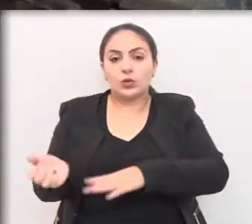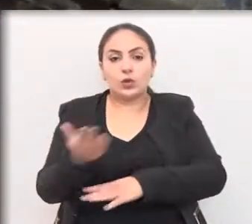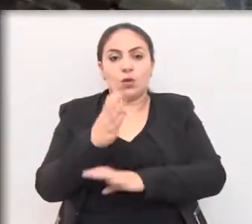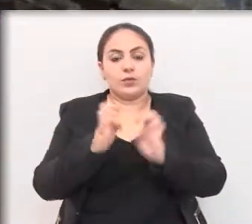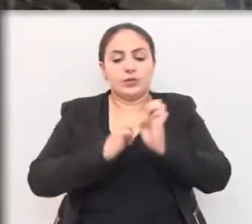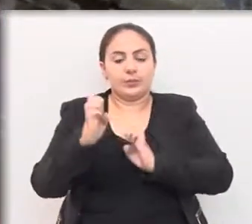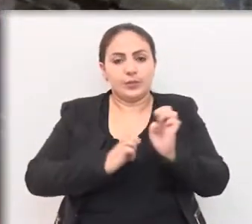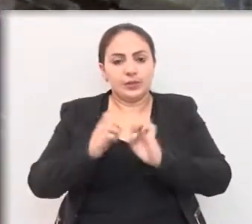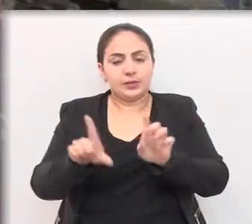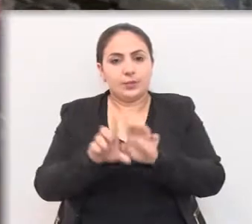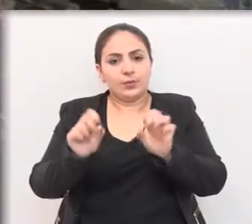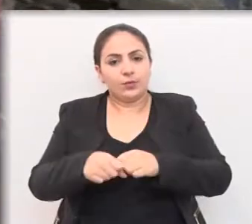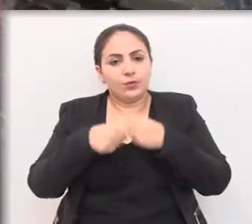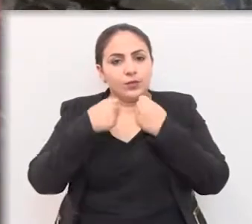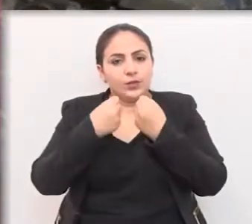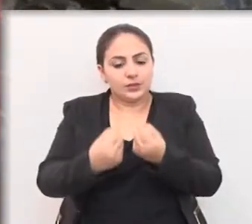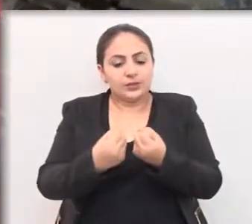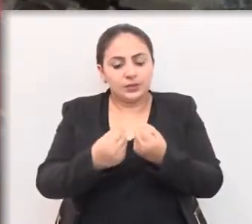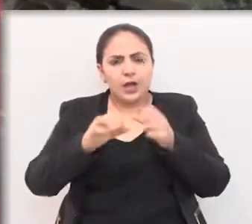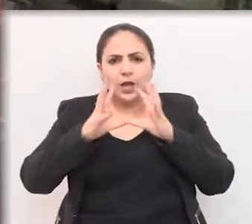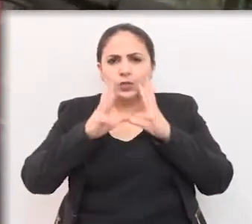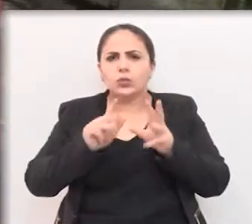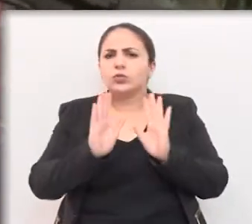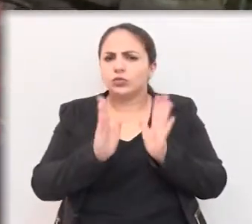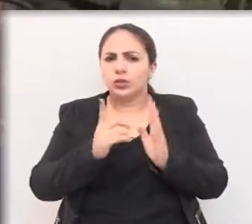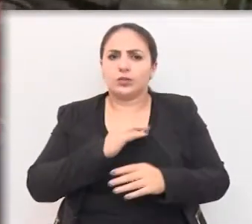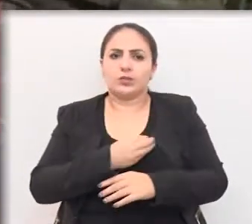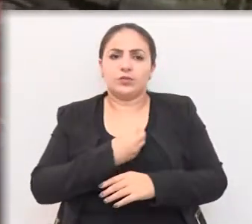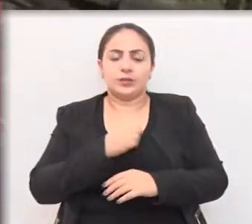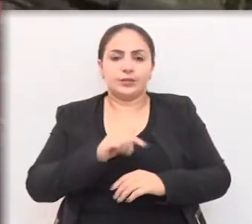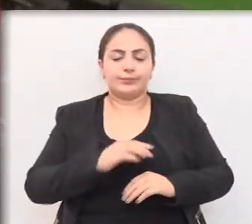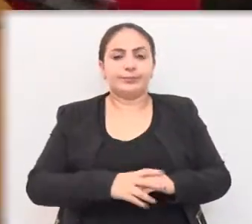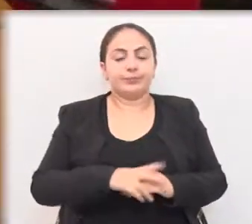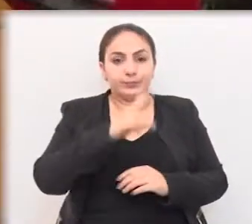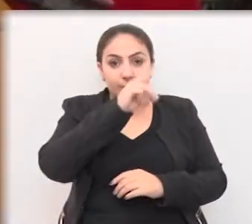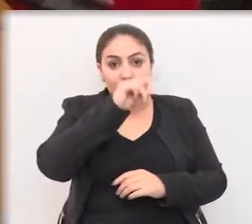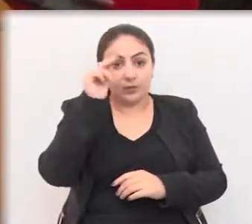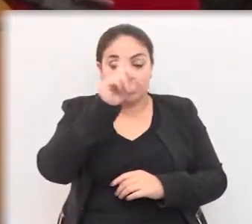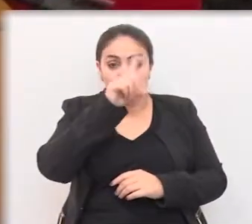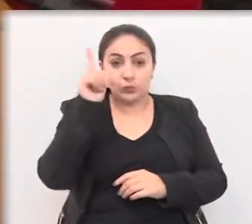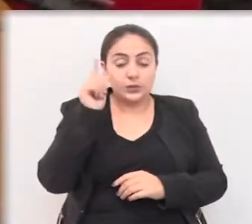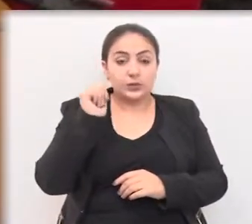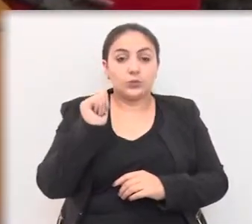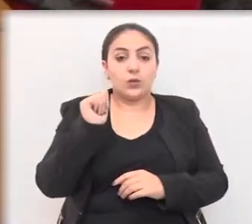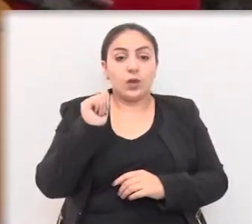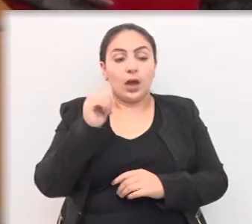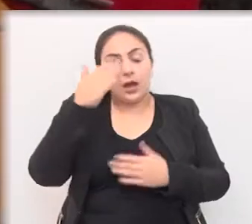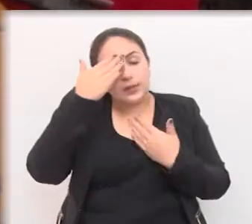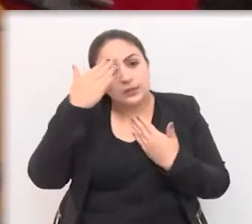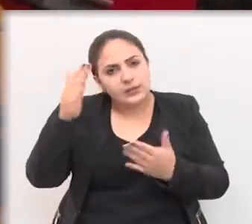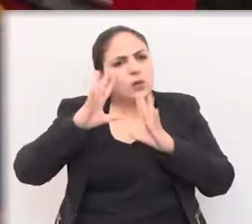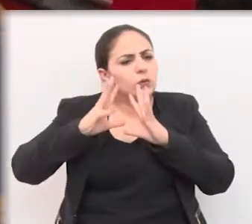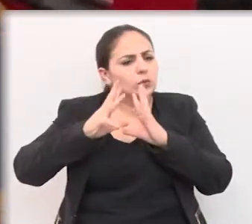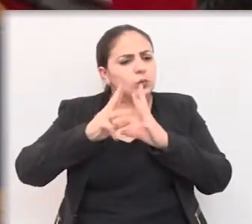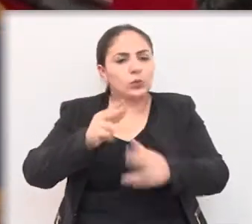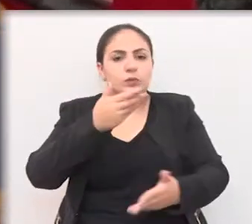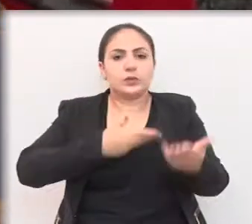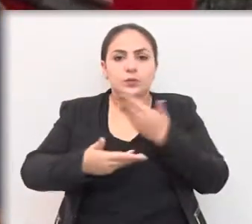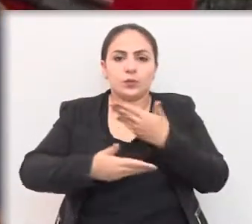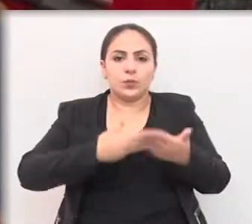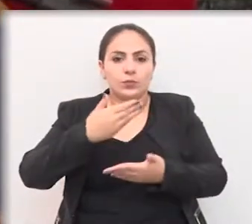novos empreendimentos e fortalecer aqueles que já estão aqui. O prefeito Luciano Azevedo agradeceu